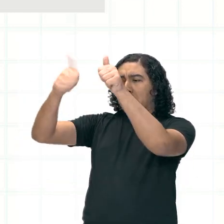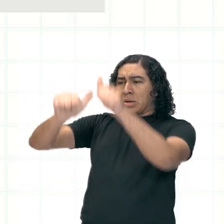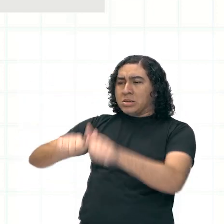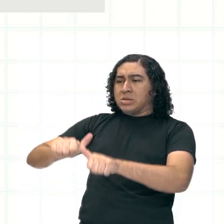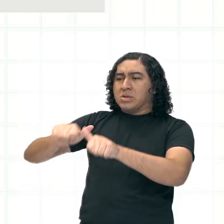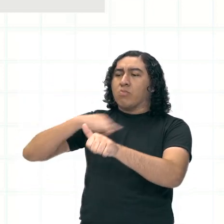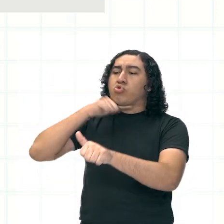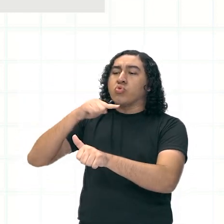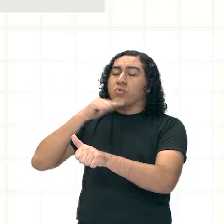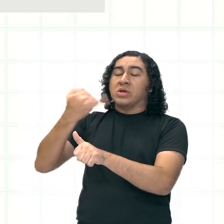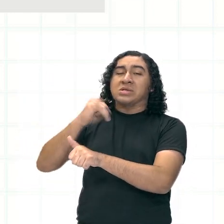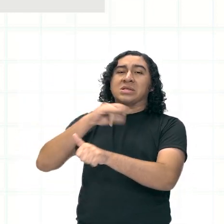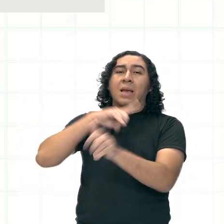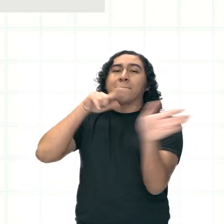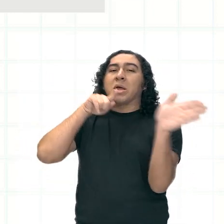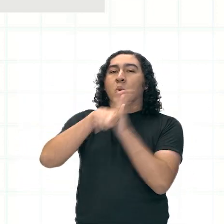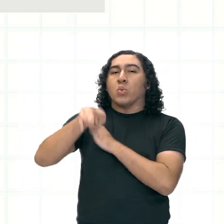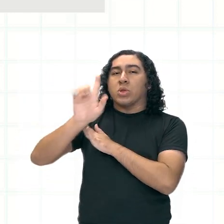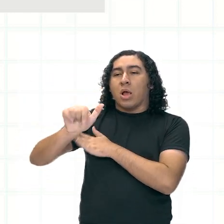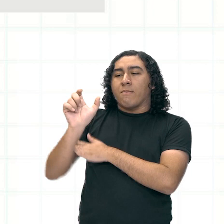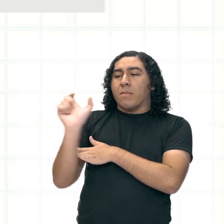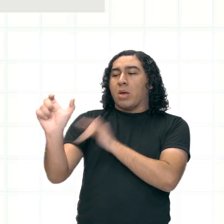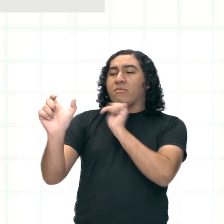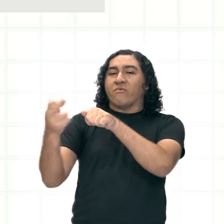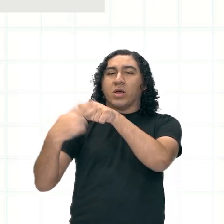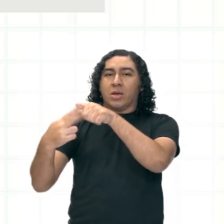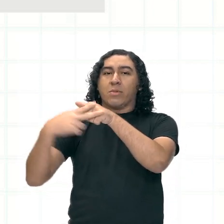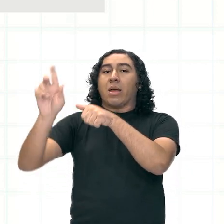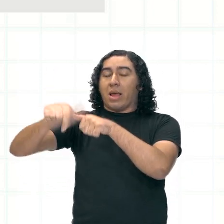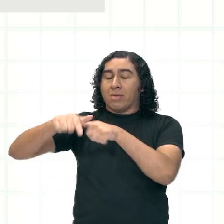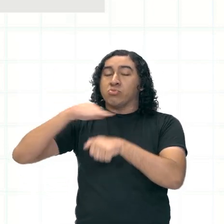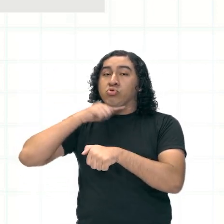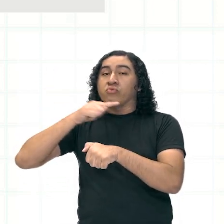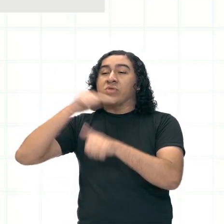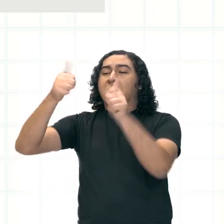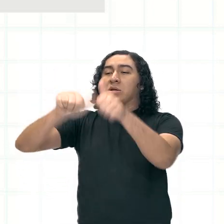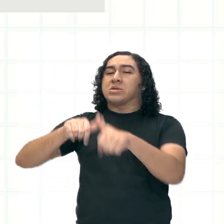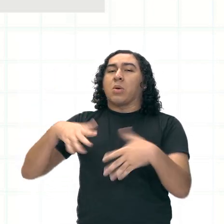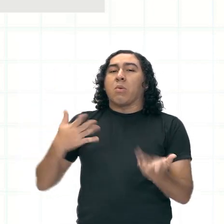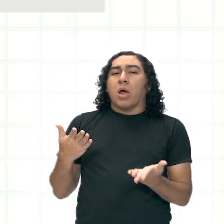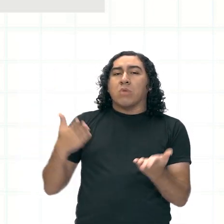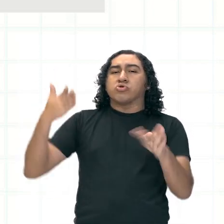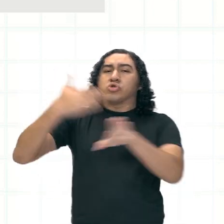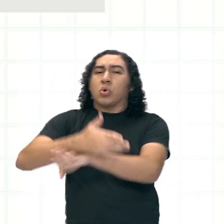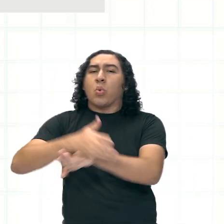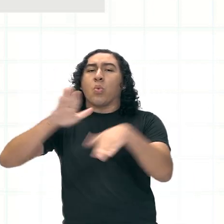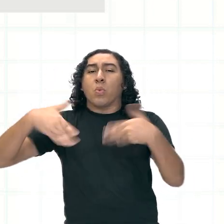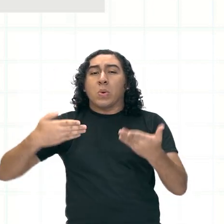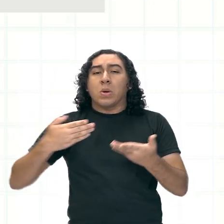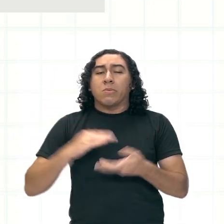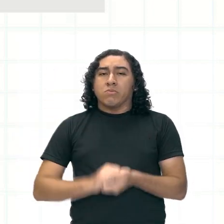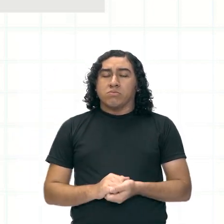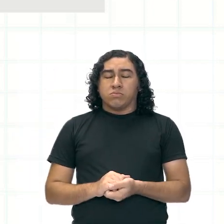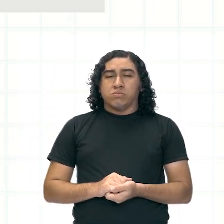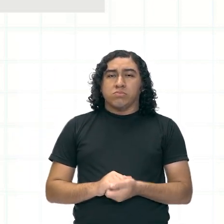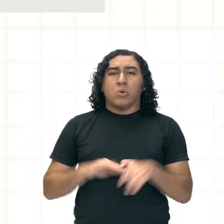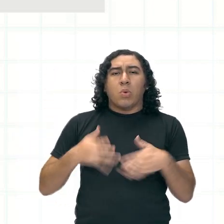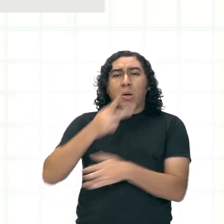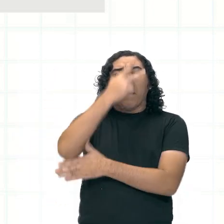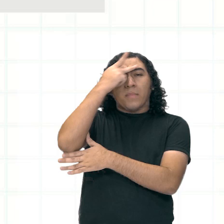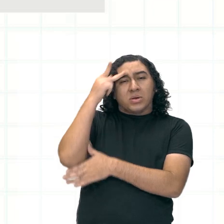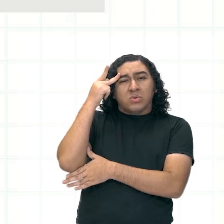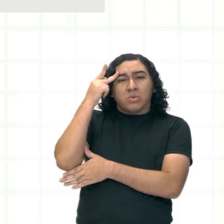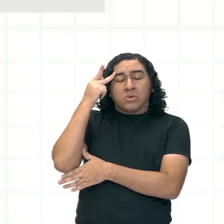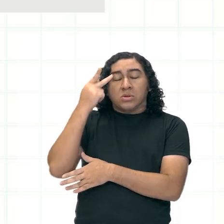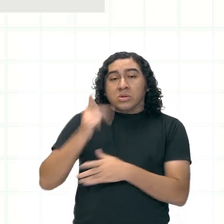esse verbo. Quando eu falo pergunta, é exatamente para analisar esse verbo. Quem chegou? Quem desenvolve essa ação aí?